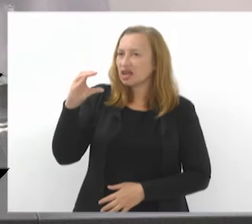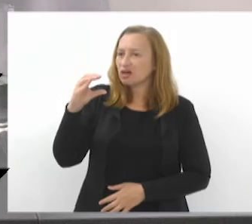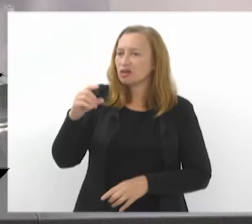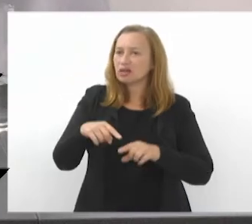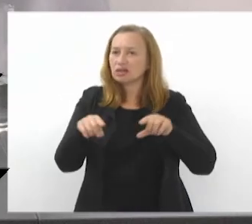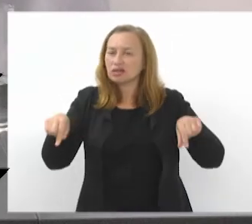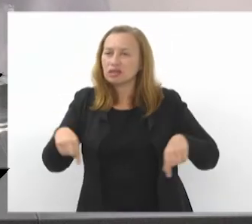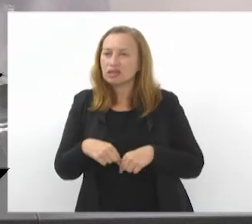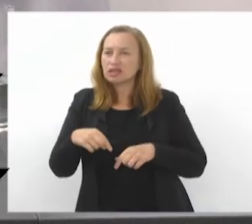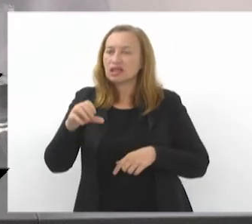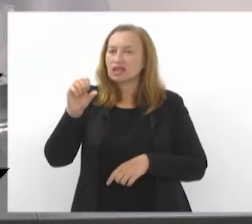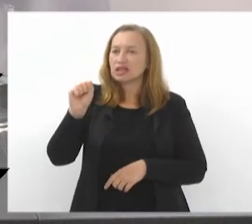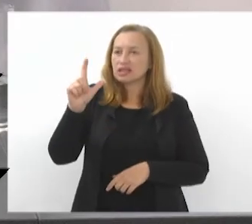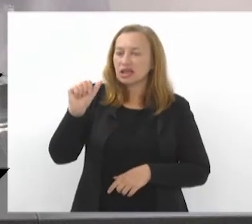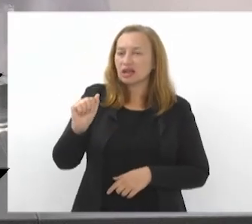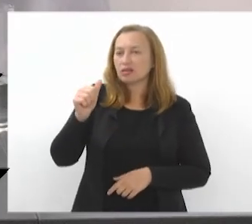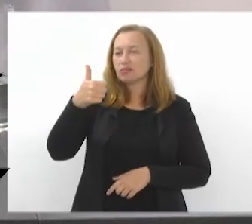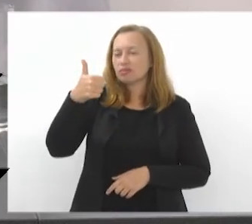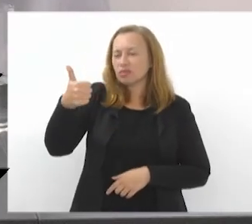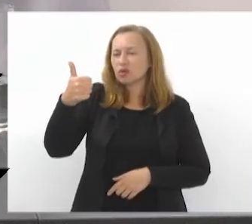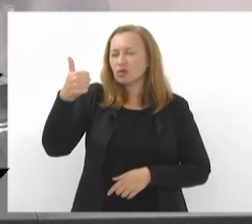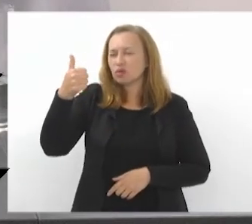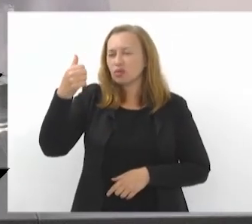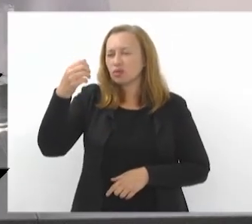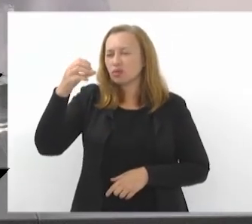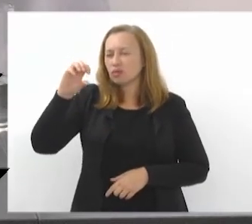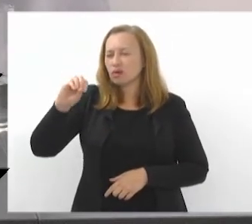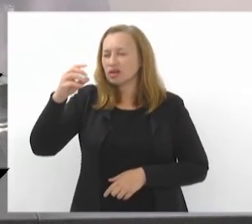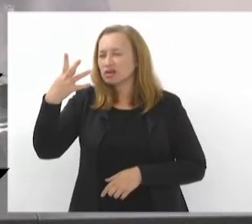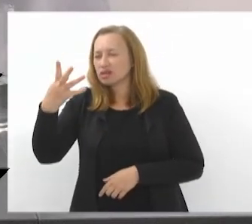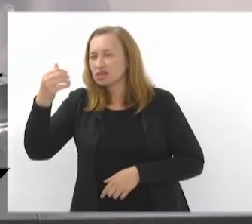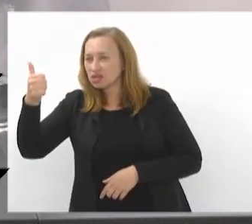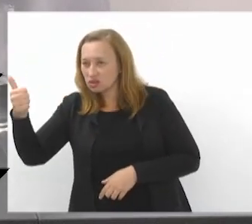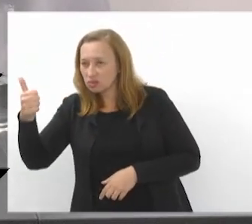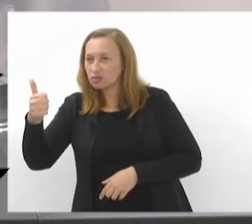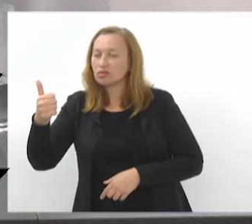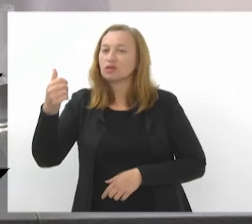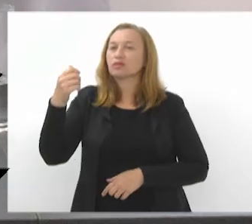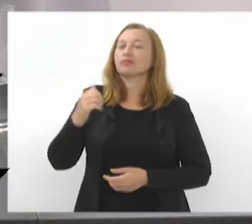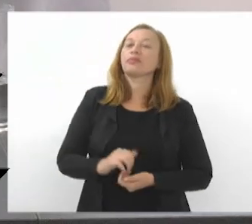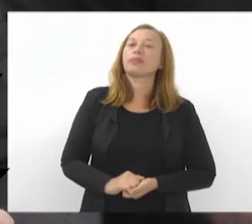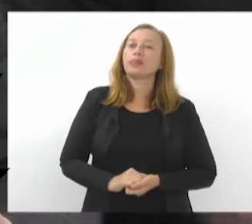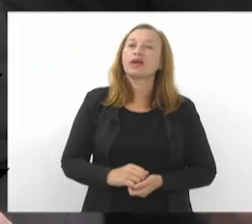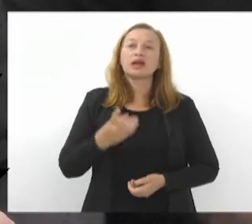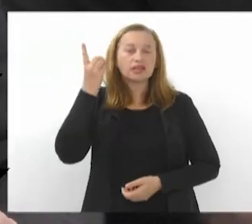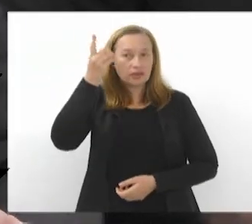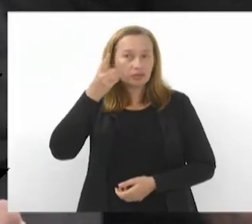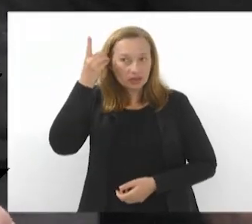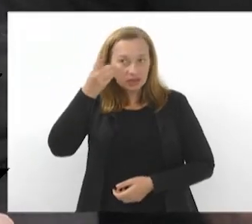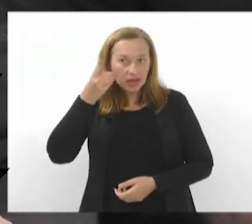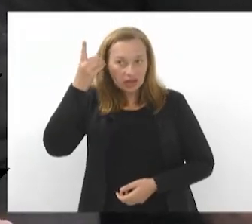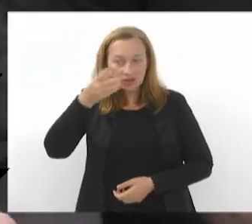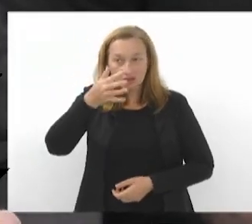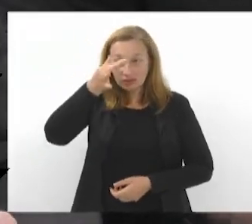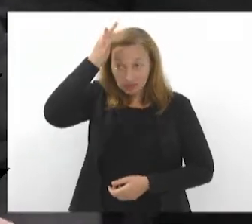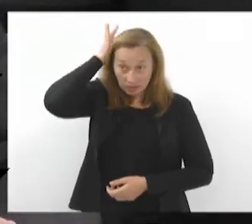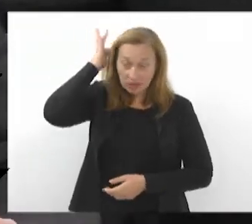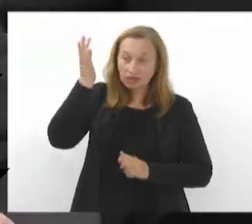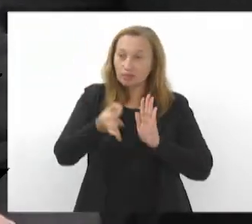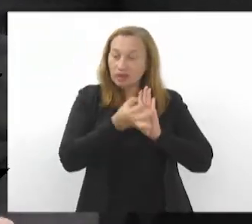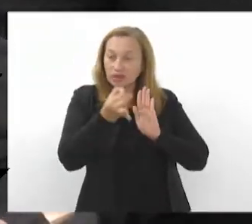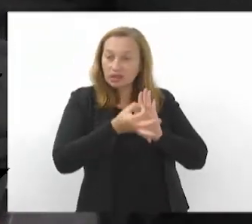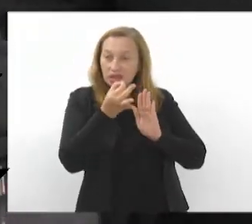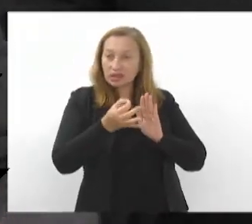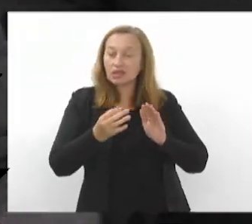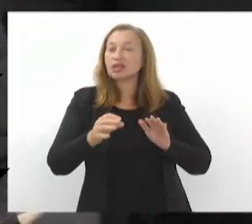1401, Icaraí, Niterói. Para parecer, deputado Fred Pacheco. Parecer pela legalidade com